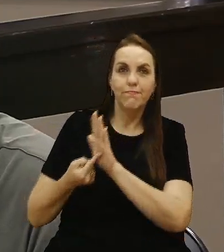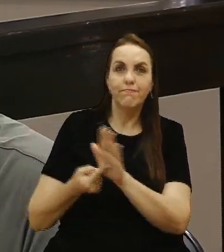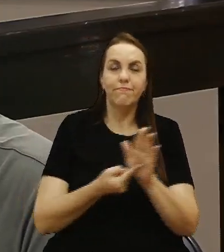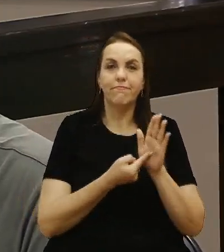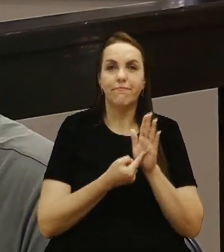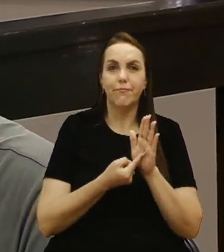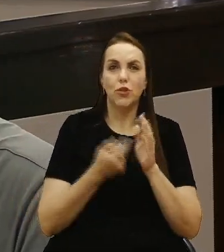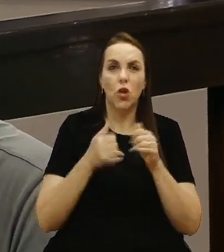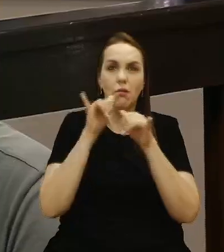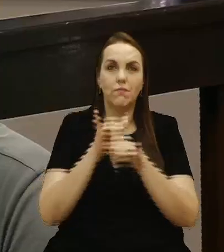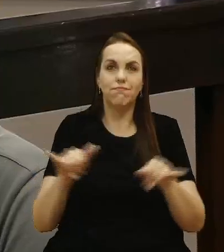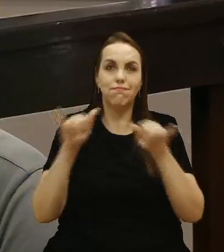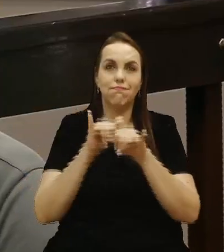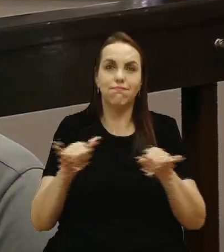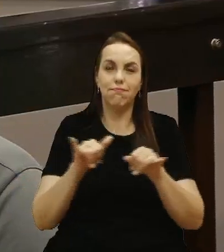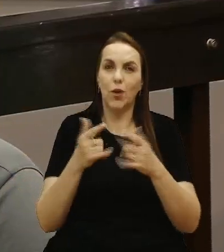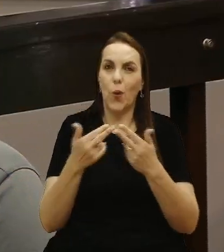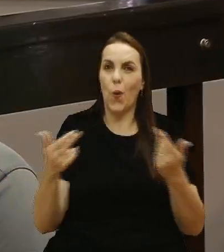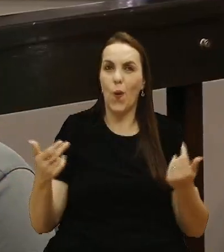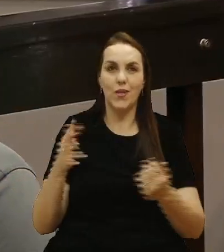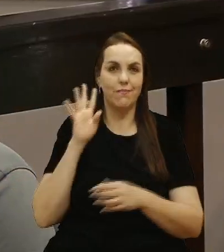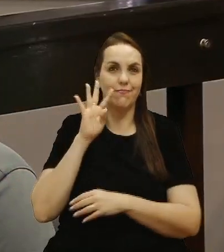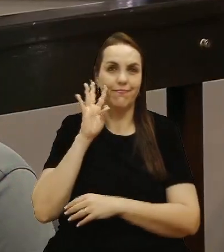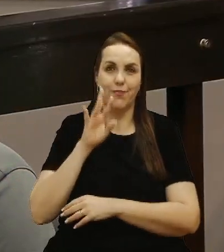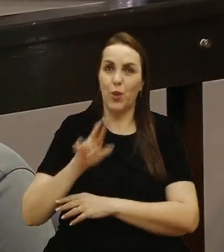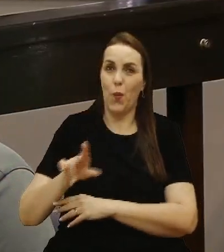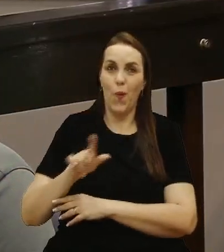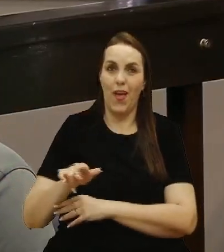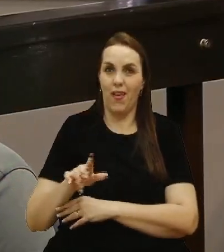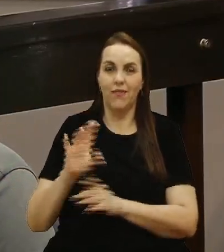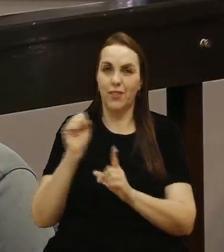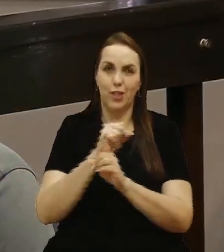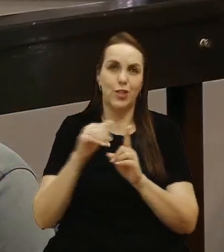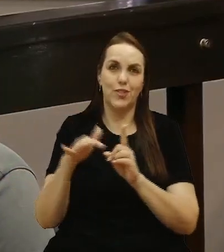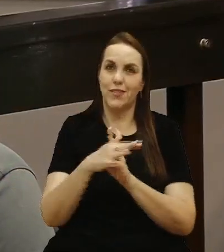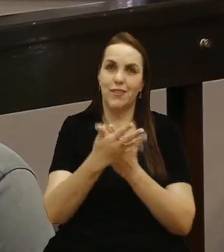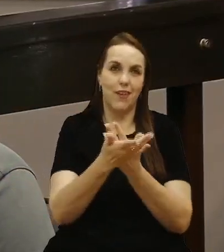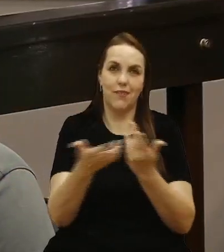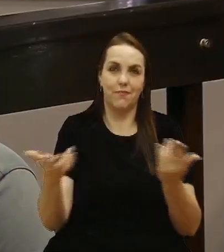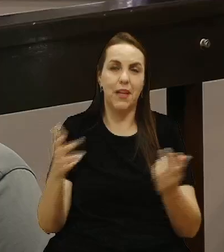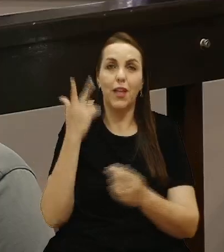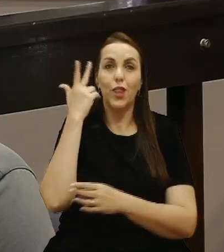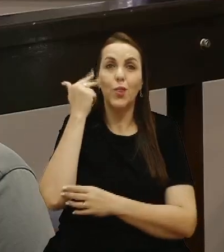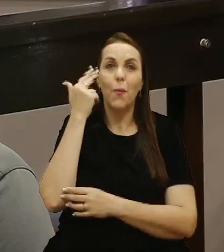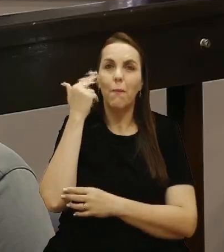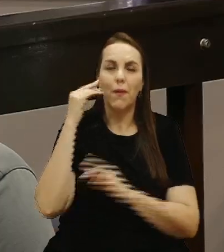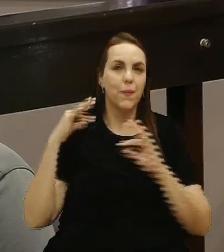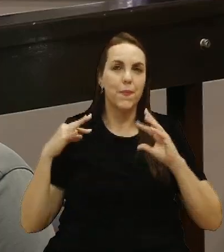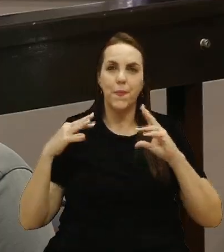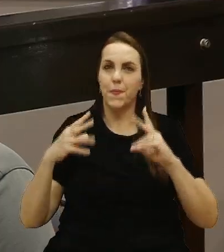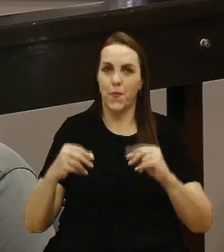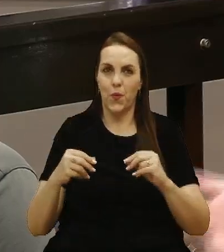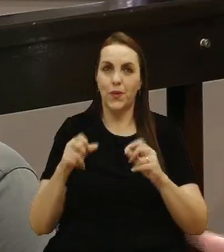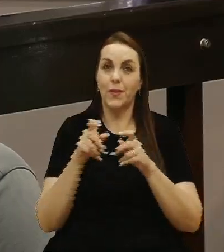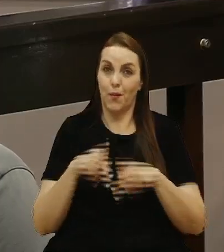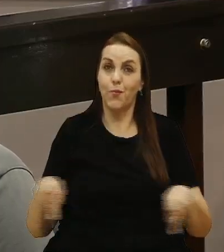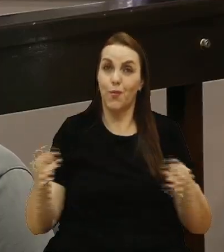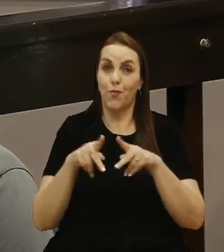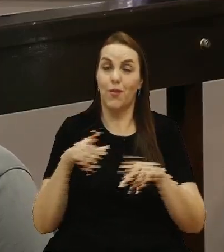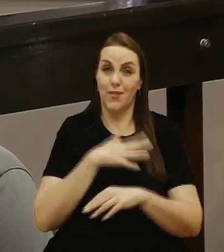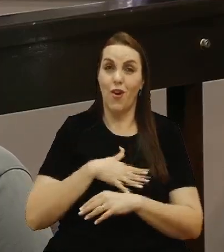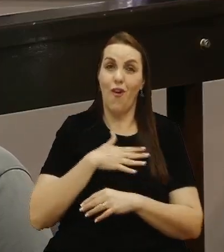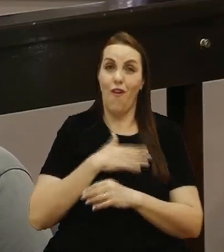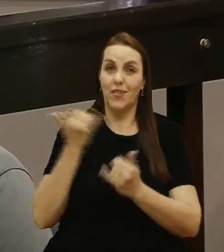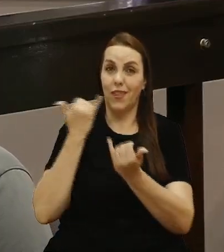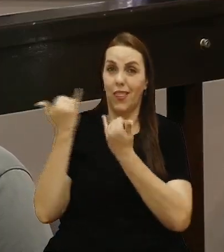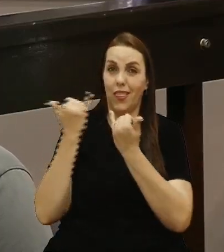coisas que não parecem tão legais, que acabam reverberando na sociedade. Isso aí é normal em todas as áreas, na verdade. O povo gosta mais de uma notícia ruim, né?